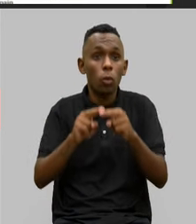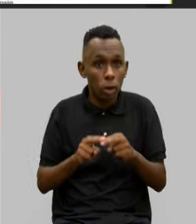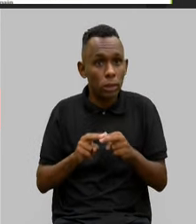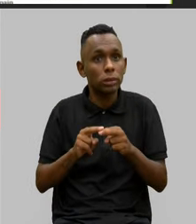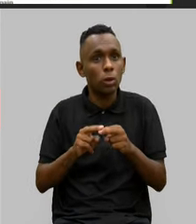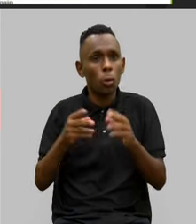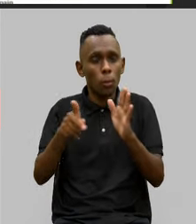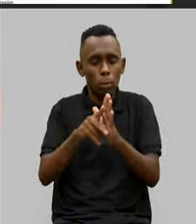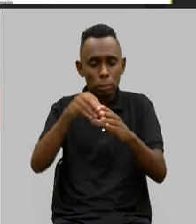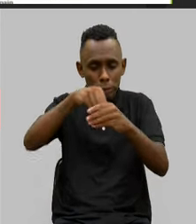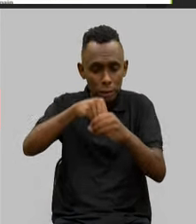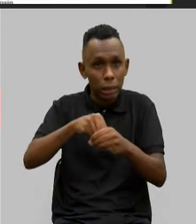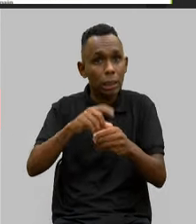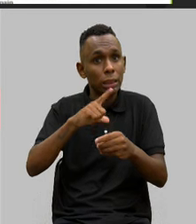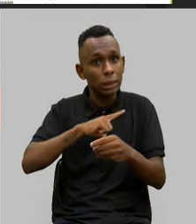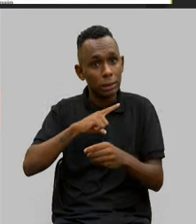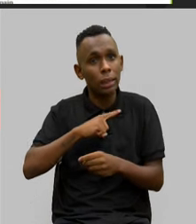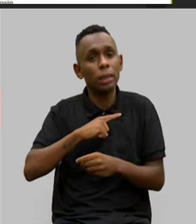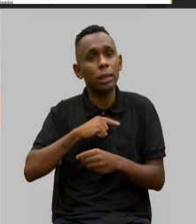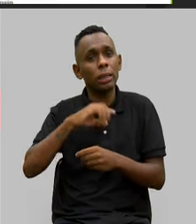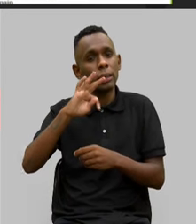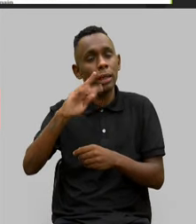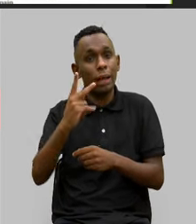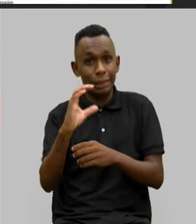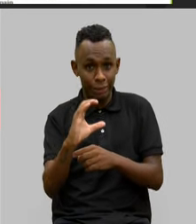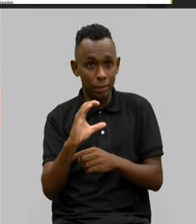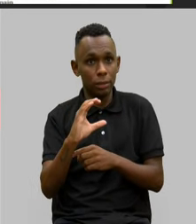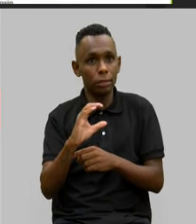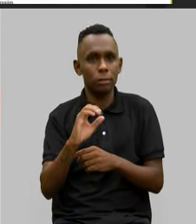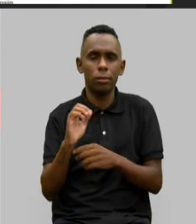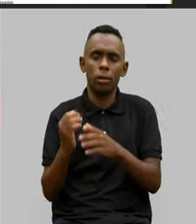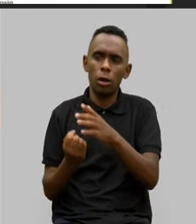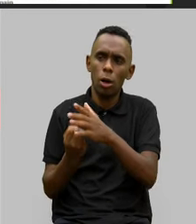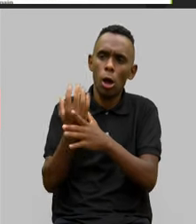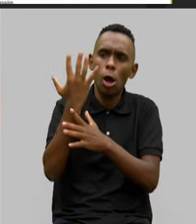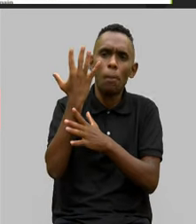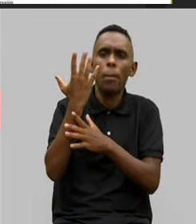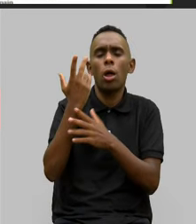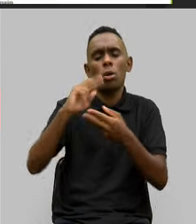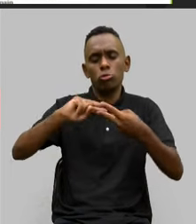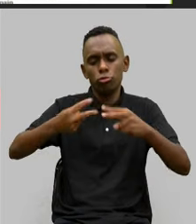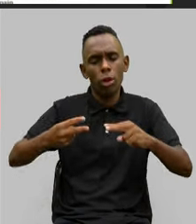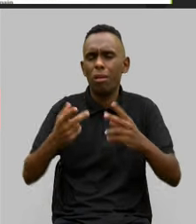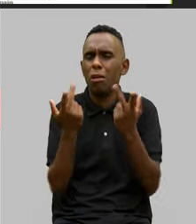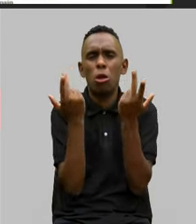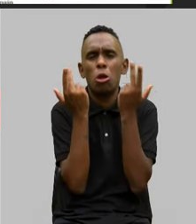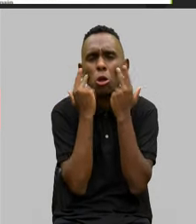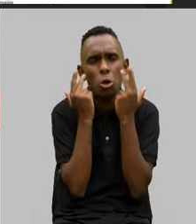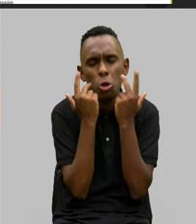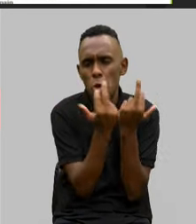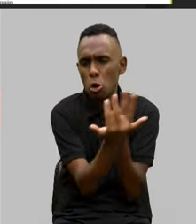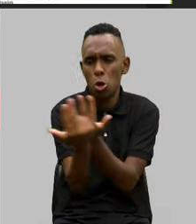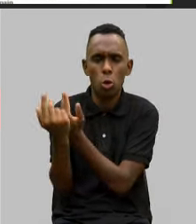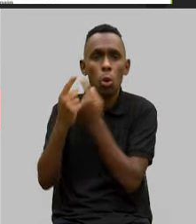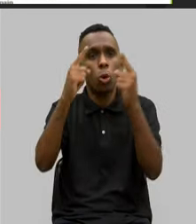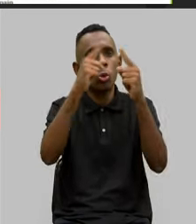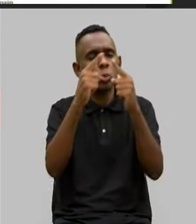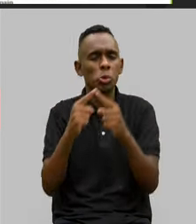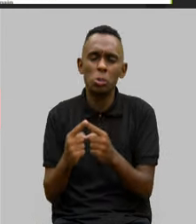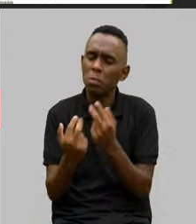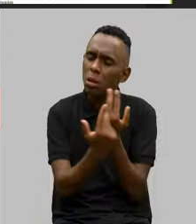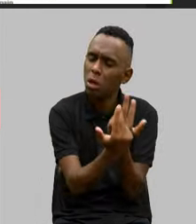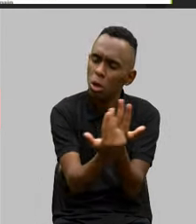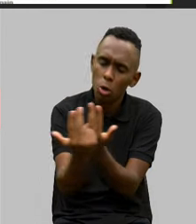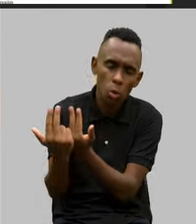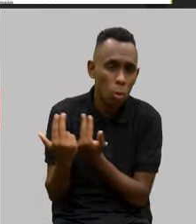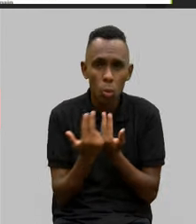concentração de thc a planta do ponto de vista genético é a mesma do ponto de vista de espécie é a mesma